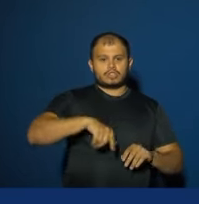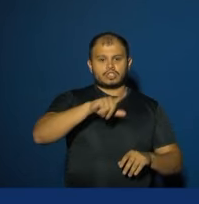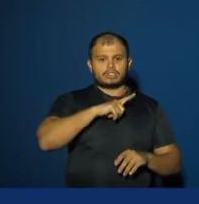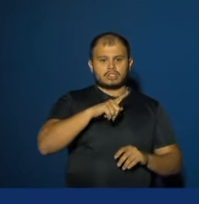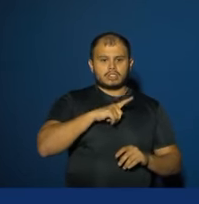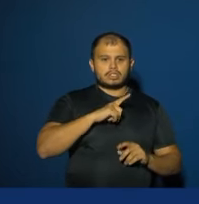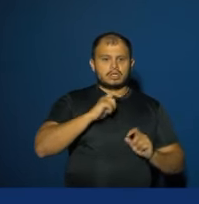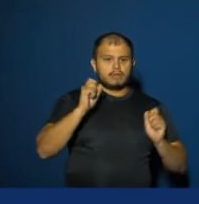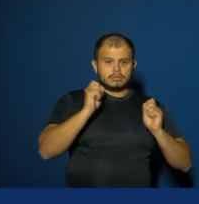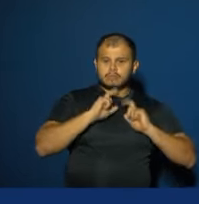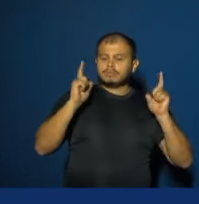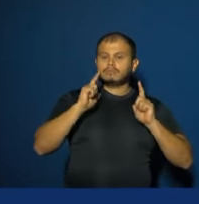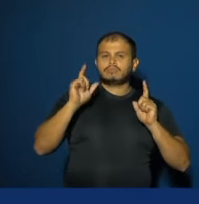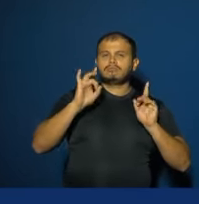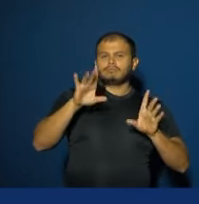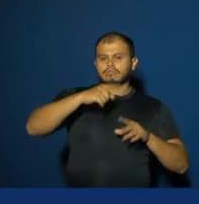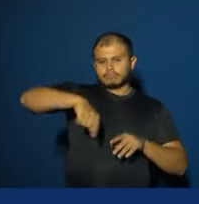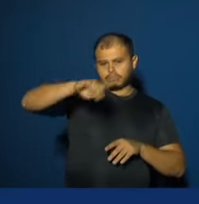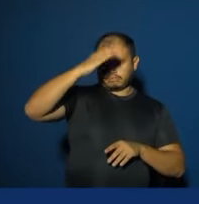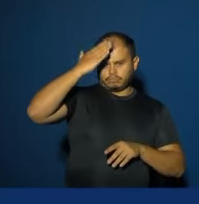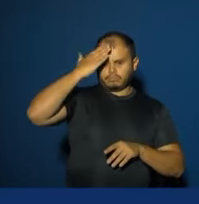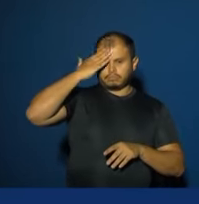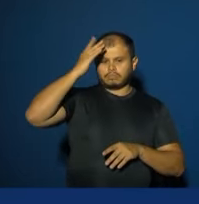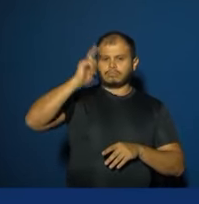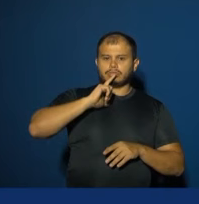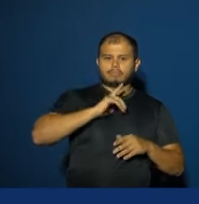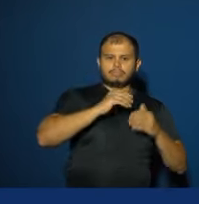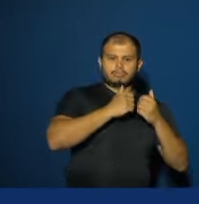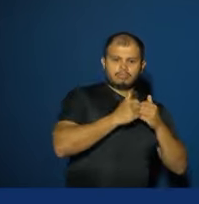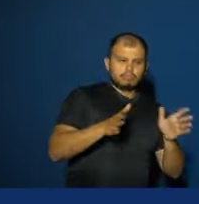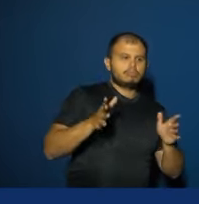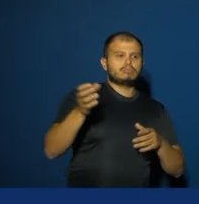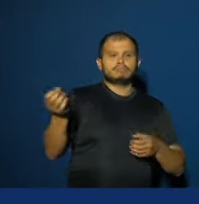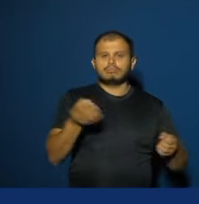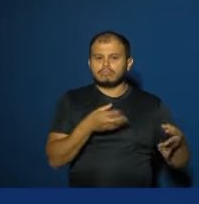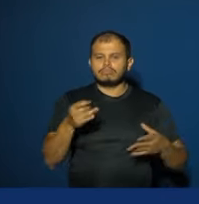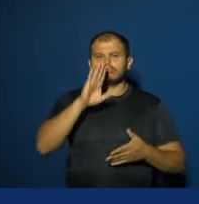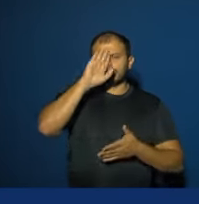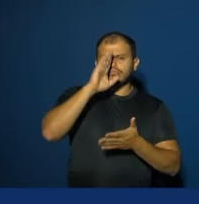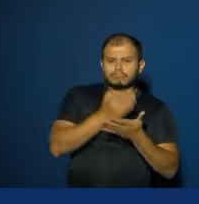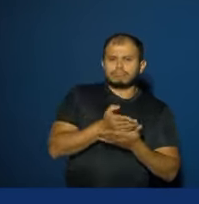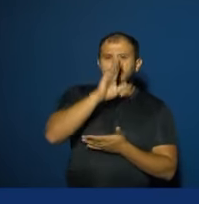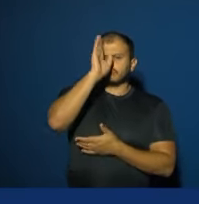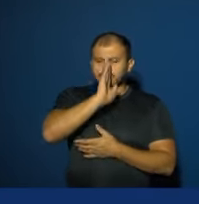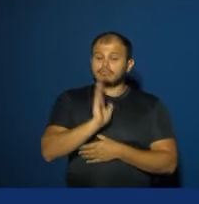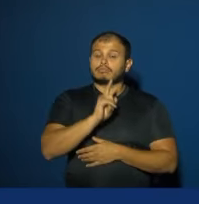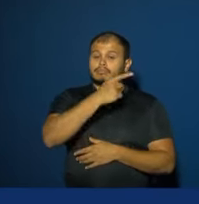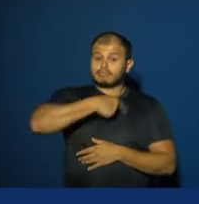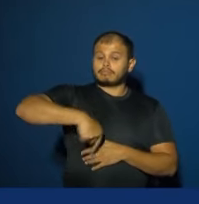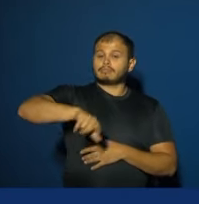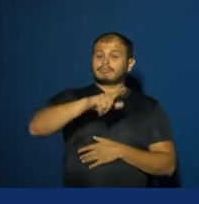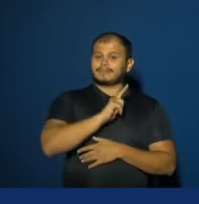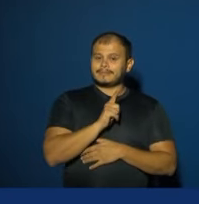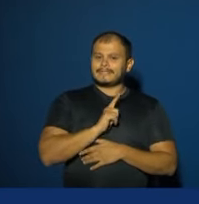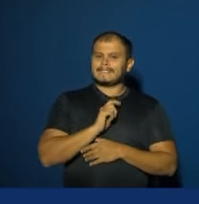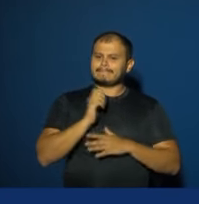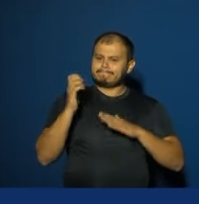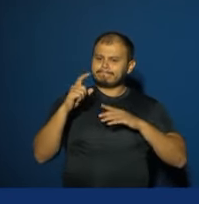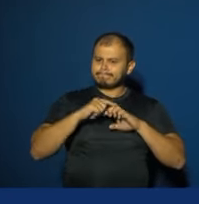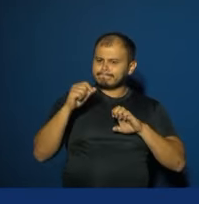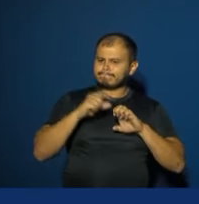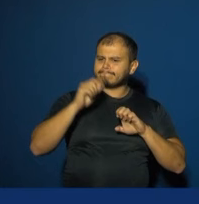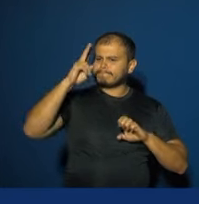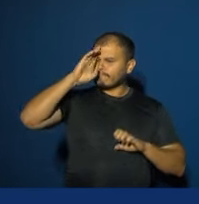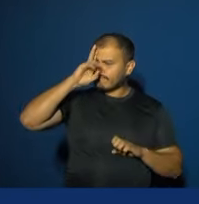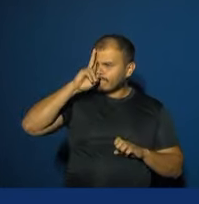Startup vocês tem uma base a gente é muito aberto novo a gente acredita no Brasil a gente é muito é muito empreendedora é uma